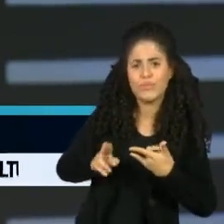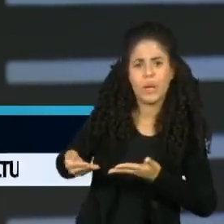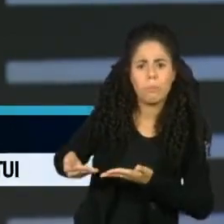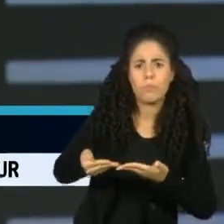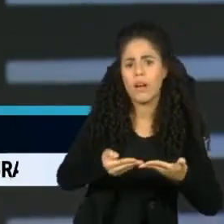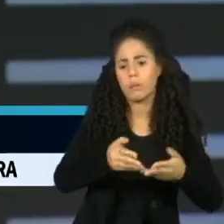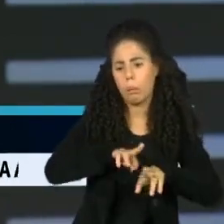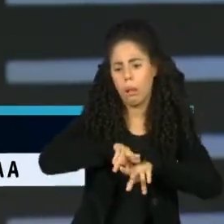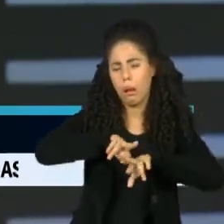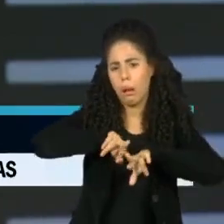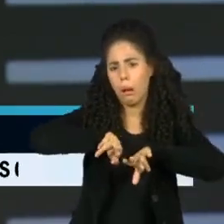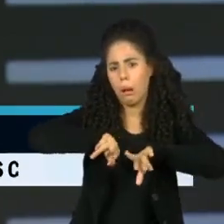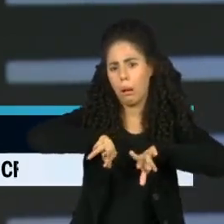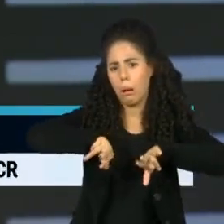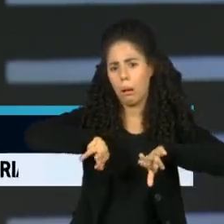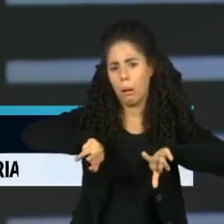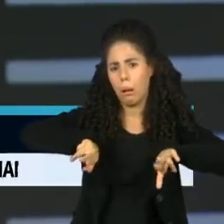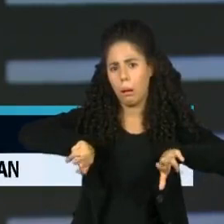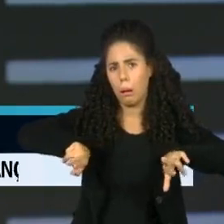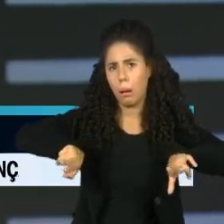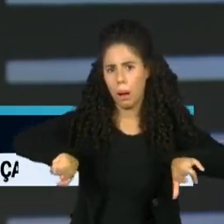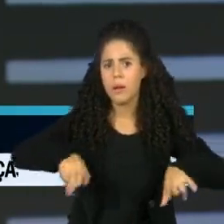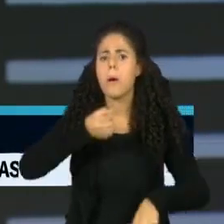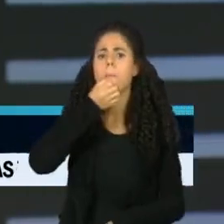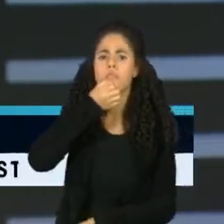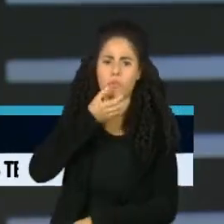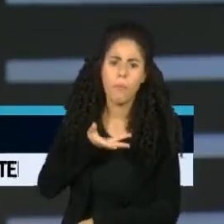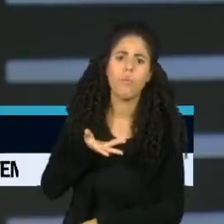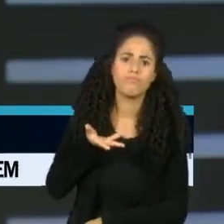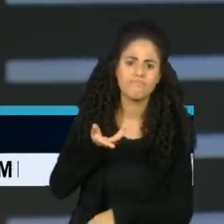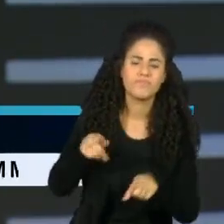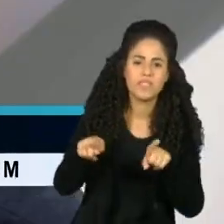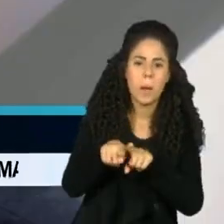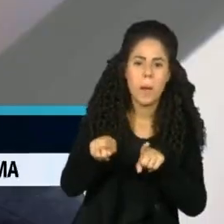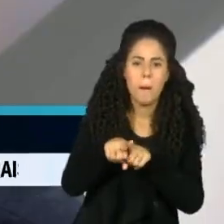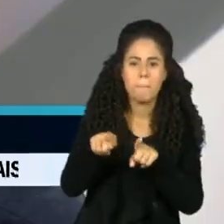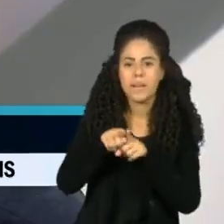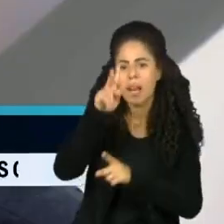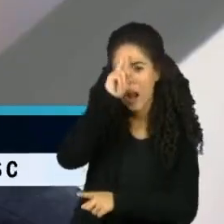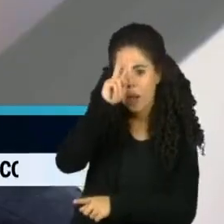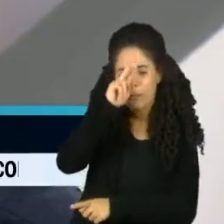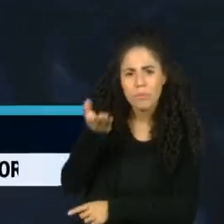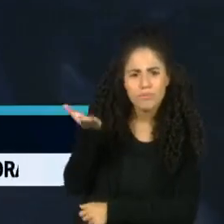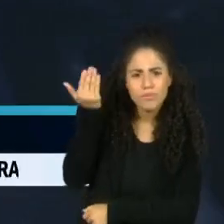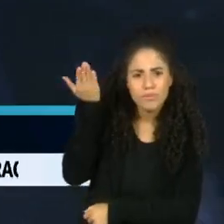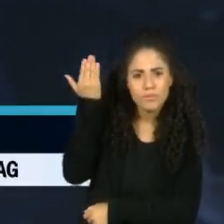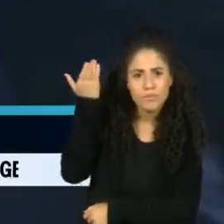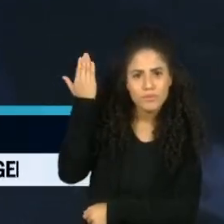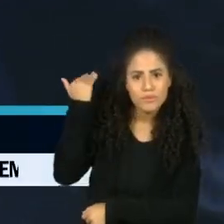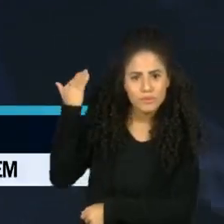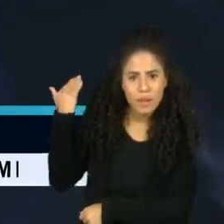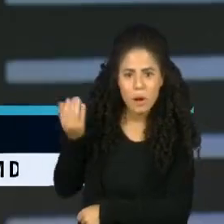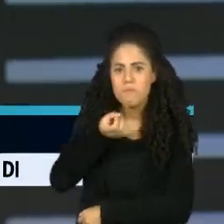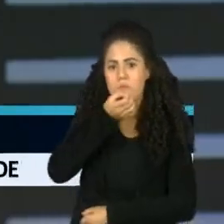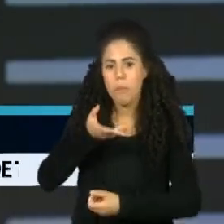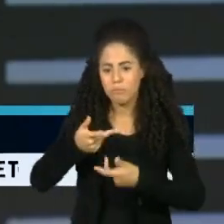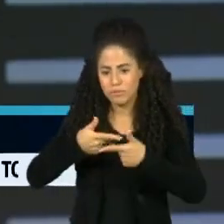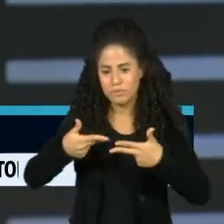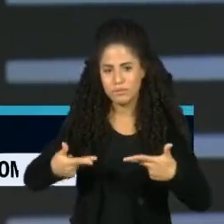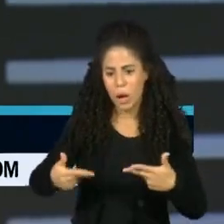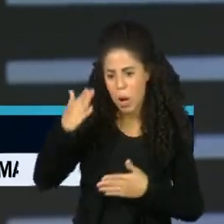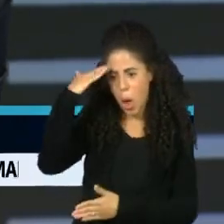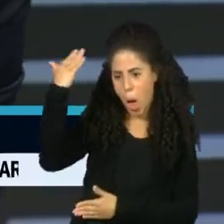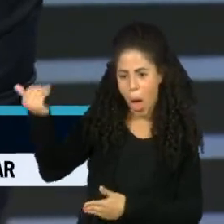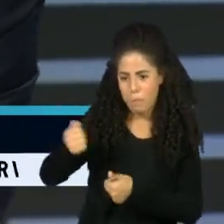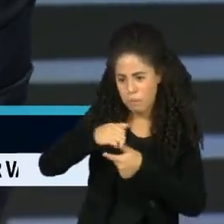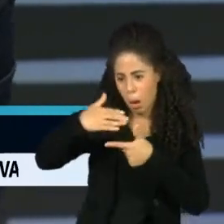várias modalidades de cheque, mas foi uma ótima matéria que a gente recuperou, resgatou alguns nomes fantásticos aí, cheque